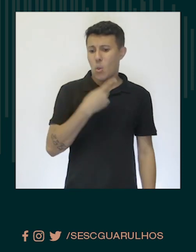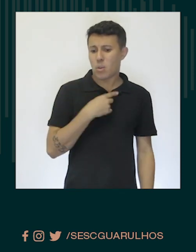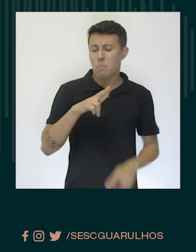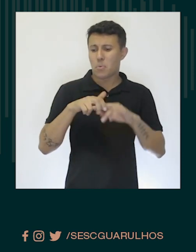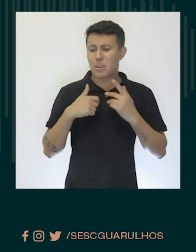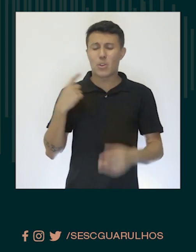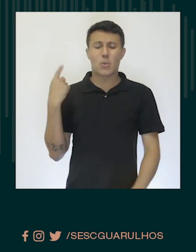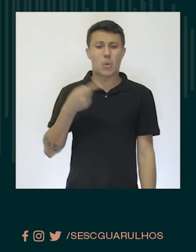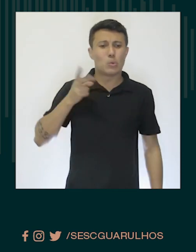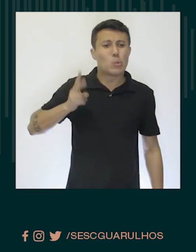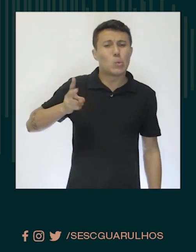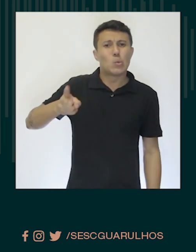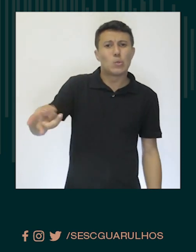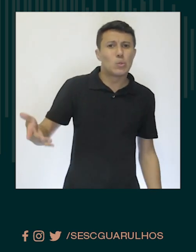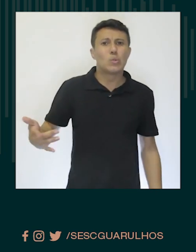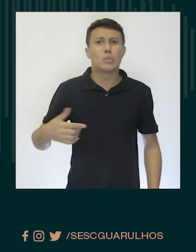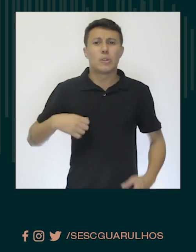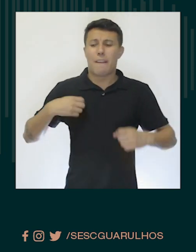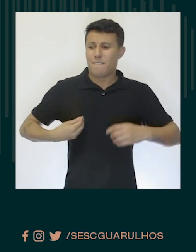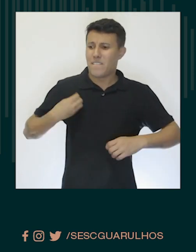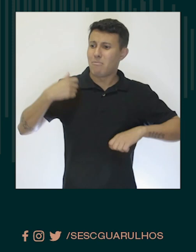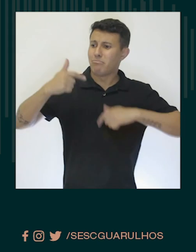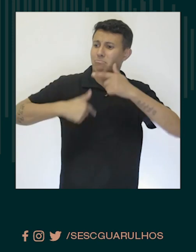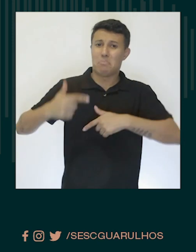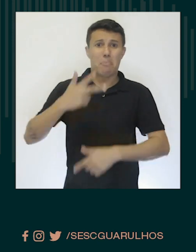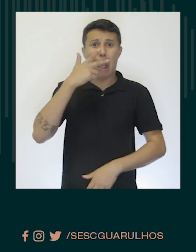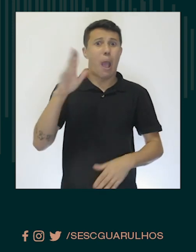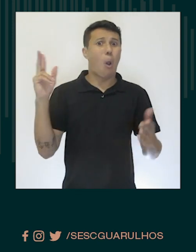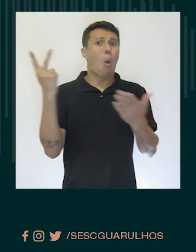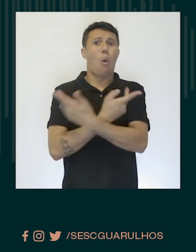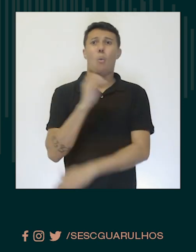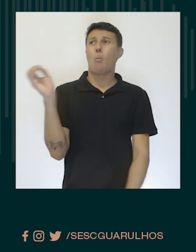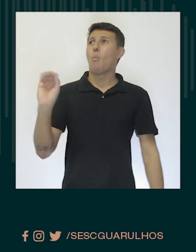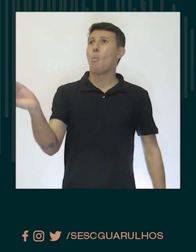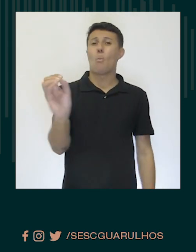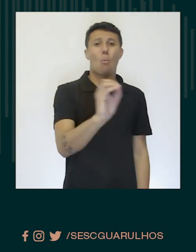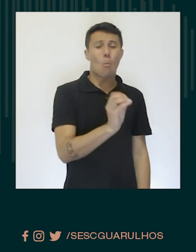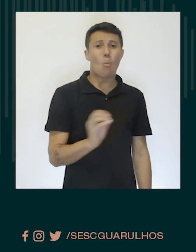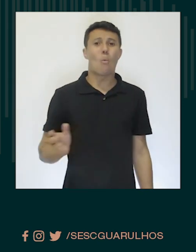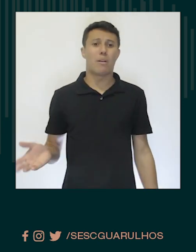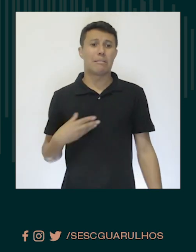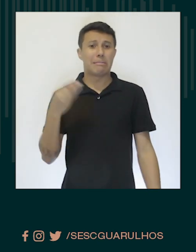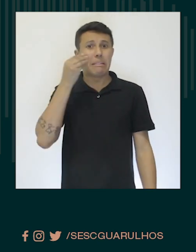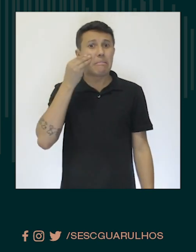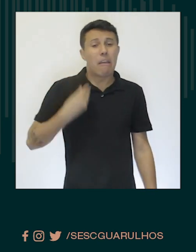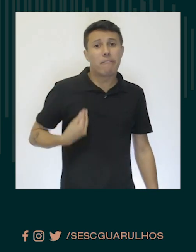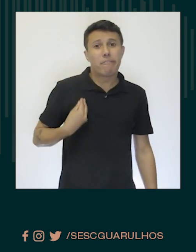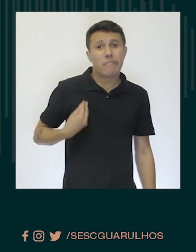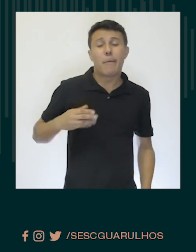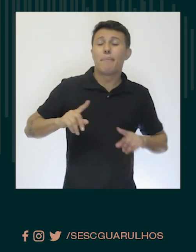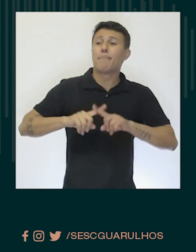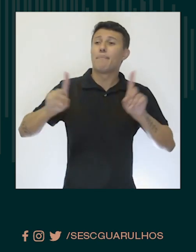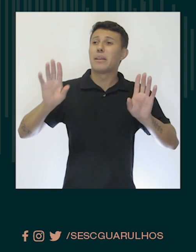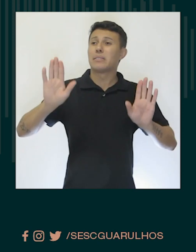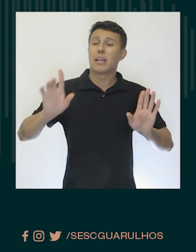correria, a vida, como se nada tivesse acontecido. É isso que a gente quer tentar viver. Mas, para alguns de nós, é como se